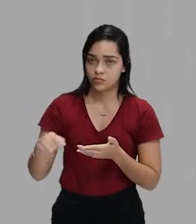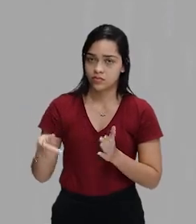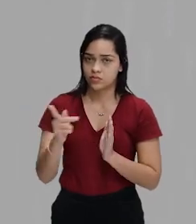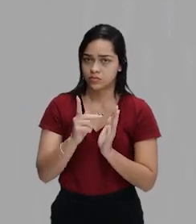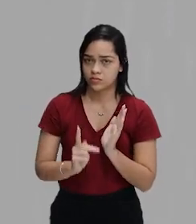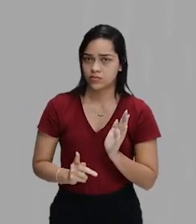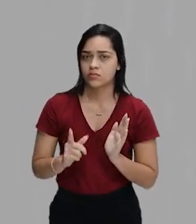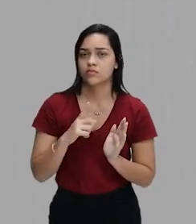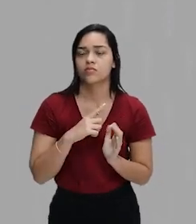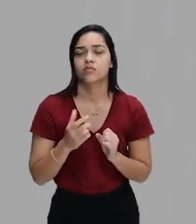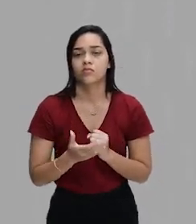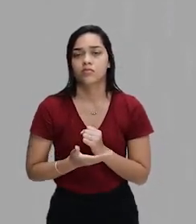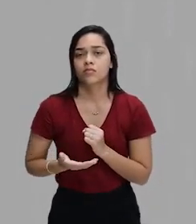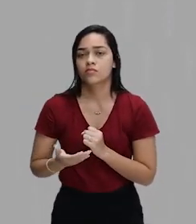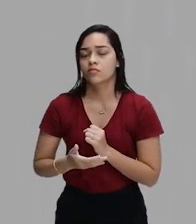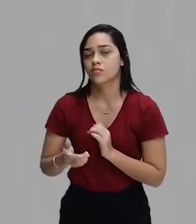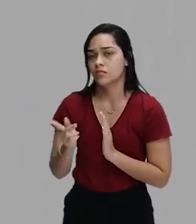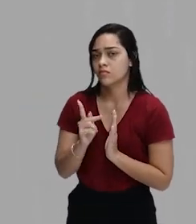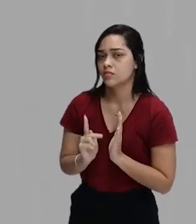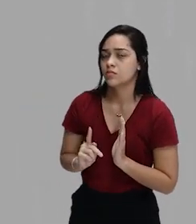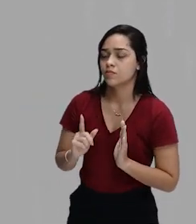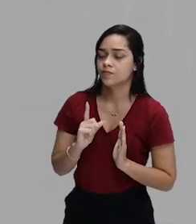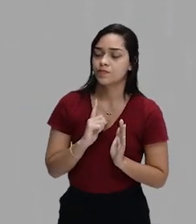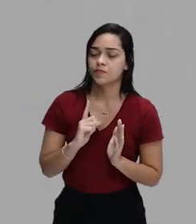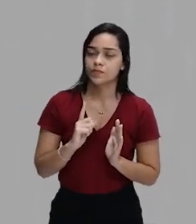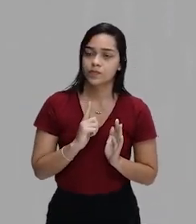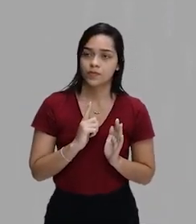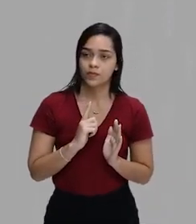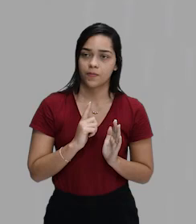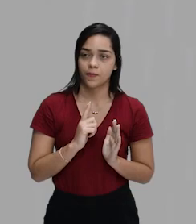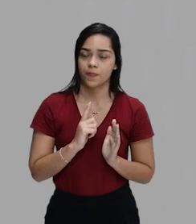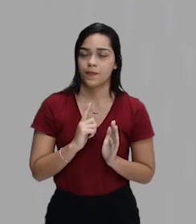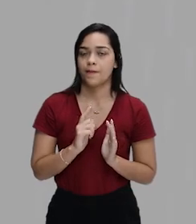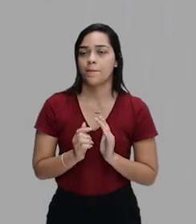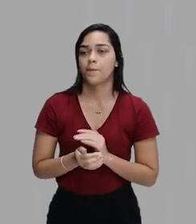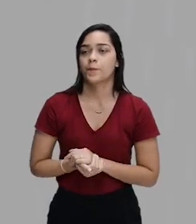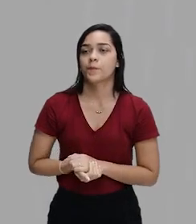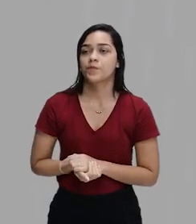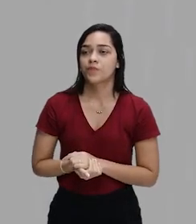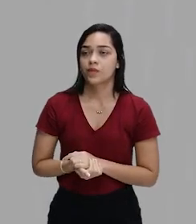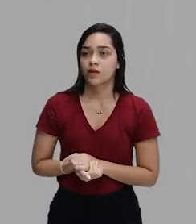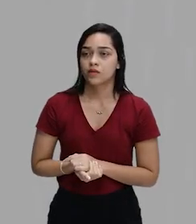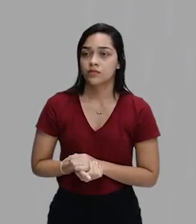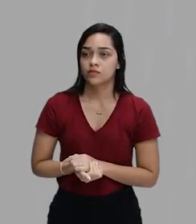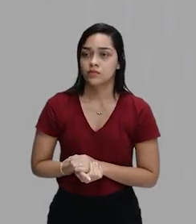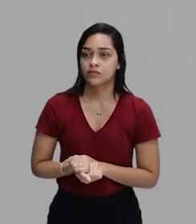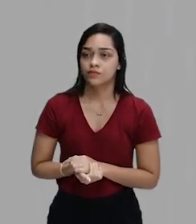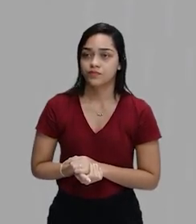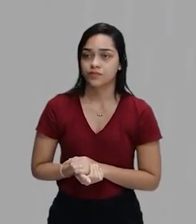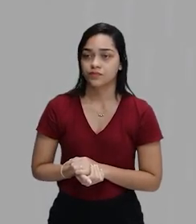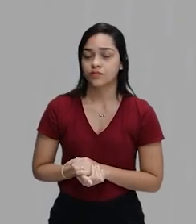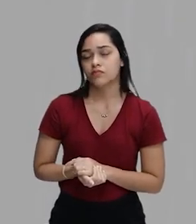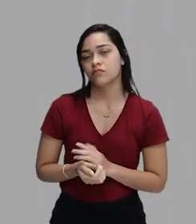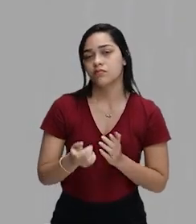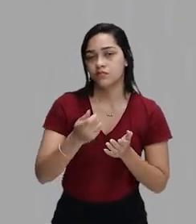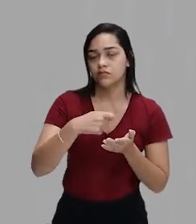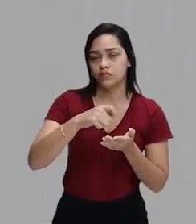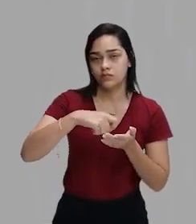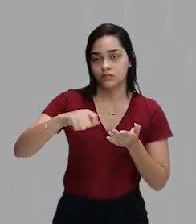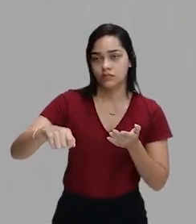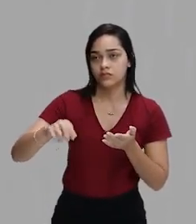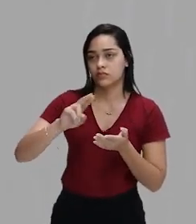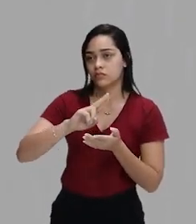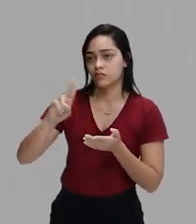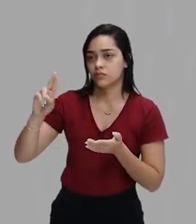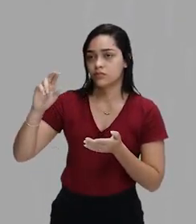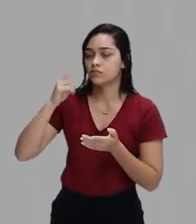ele tem basicamente uma poesia, né? Ele assinala uma poesia, por sinal recebe o nome